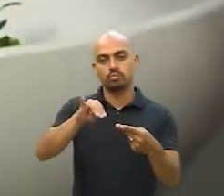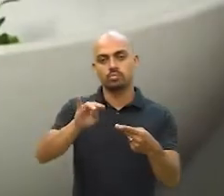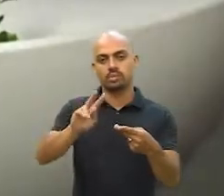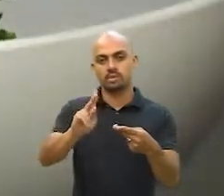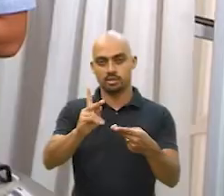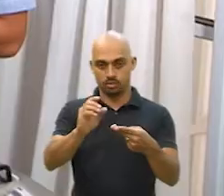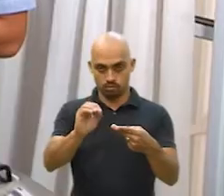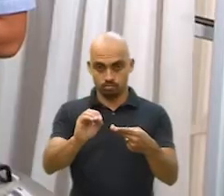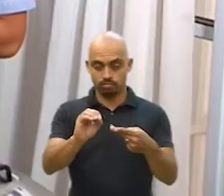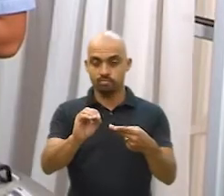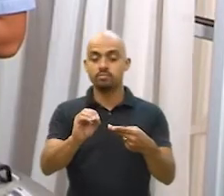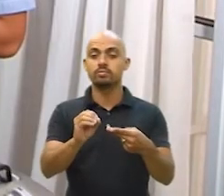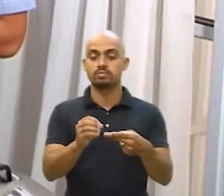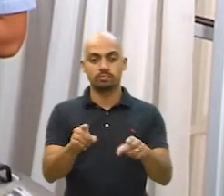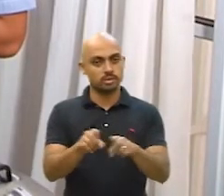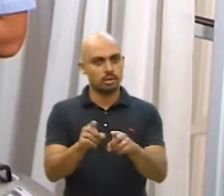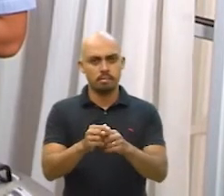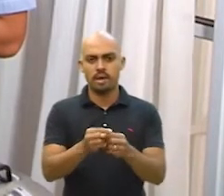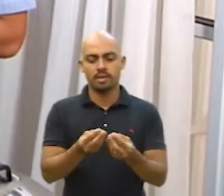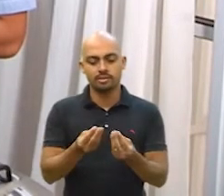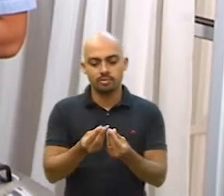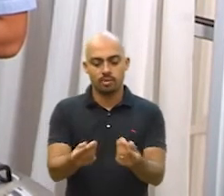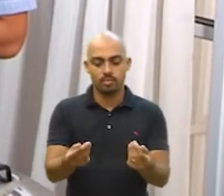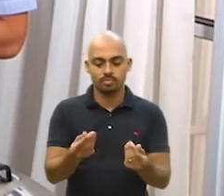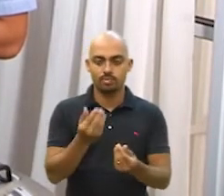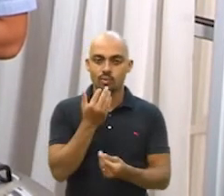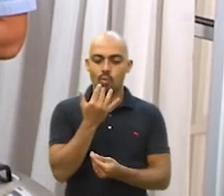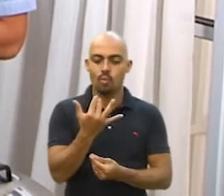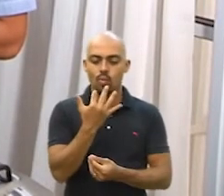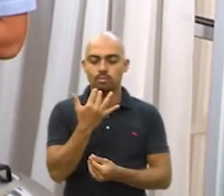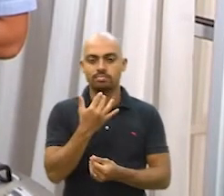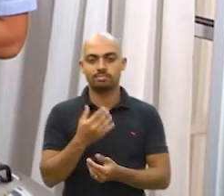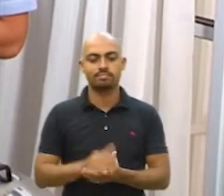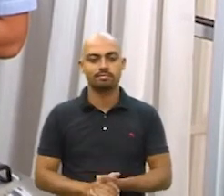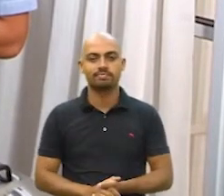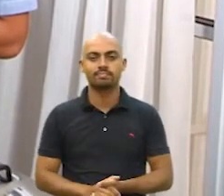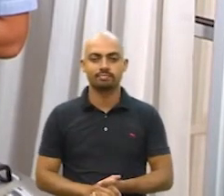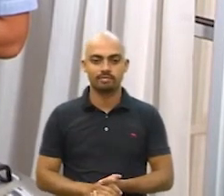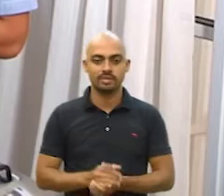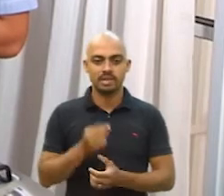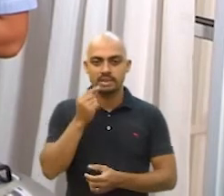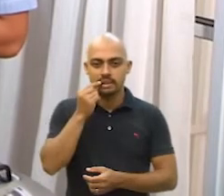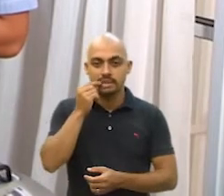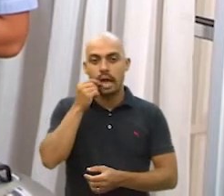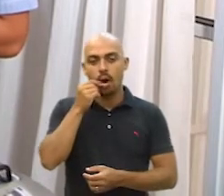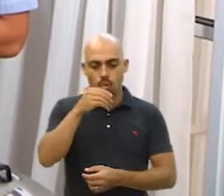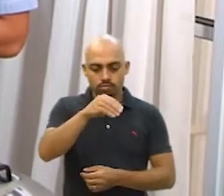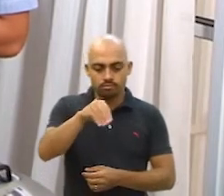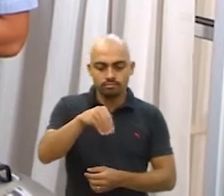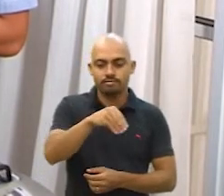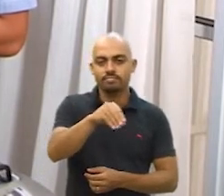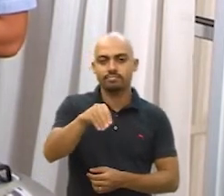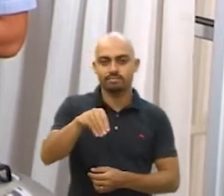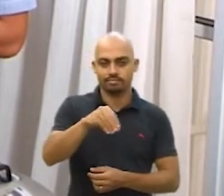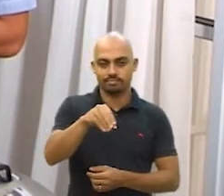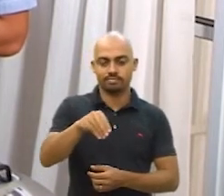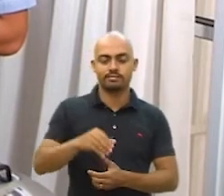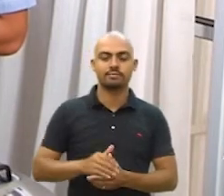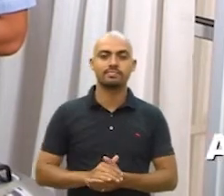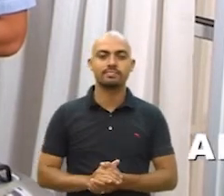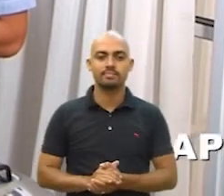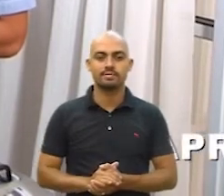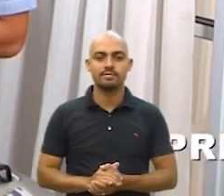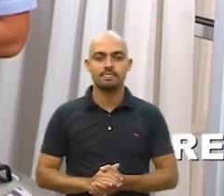coisa o tomilho, porque vai dar um contraste com a beldroega. Aham. Um salzinho, uma pitadinha de sal. Tá.